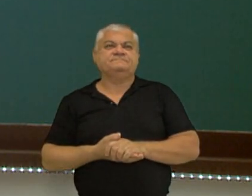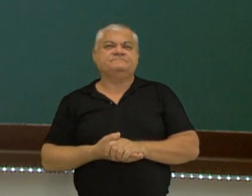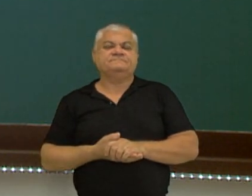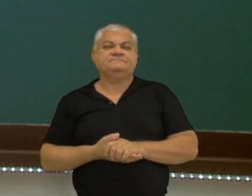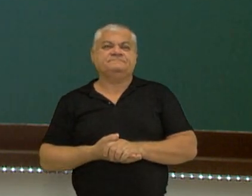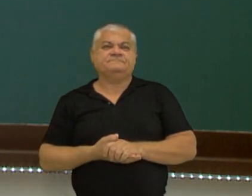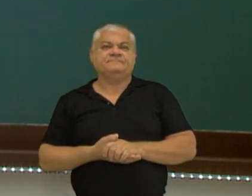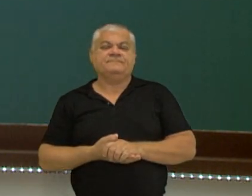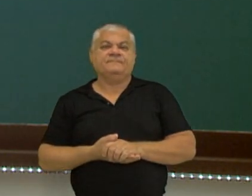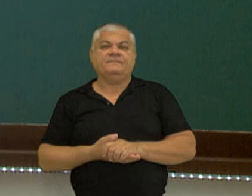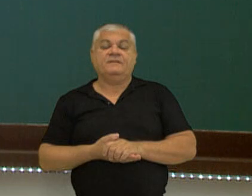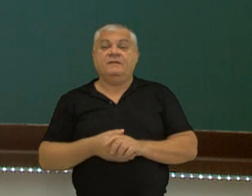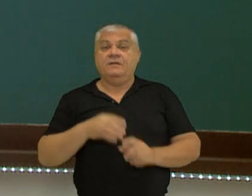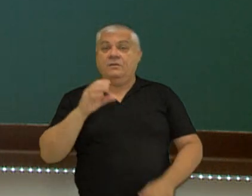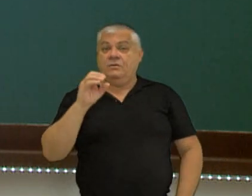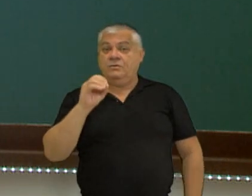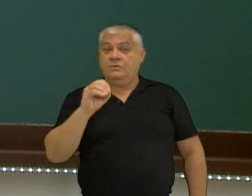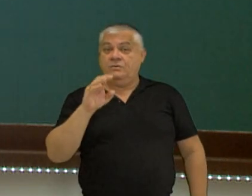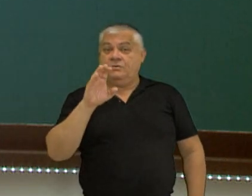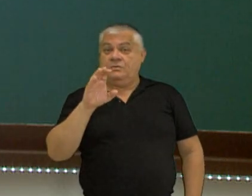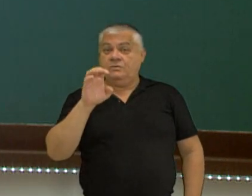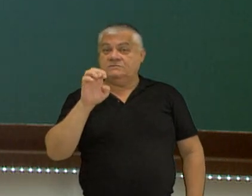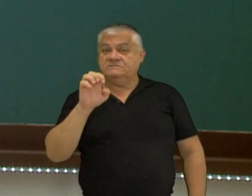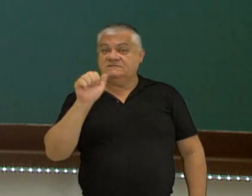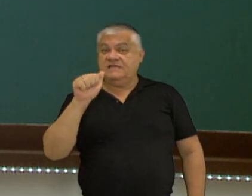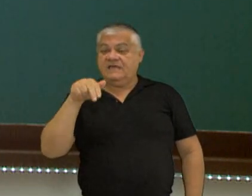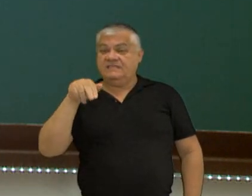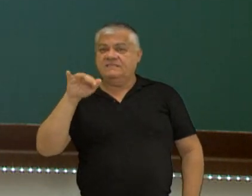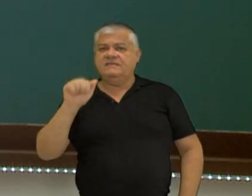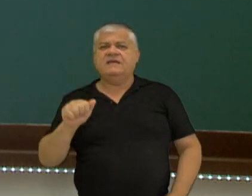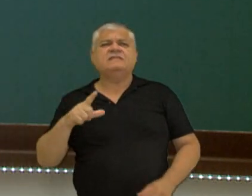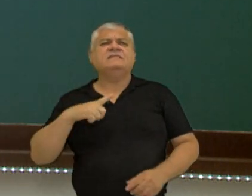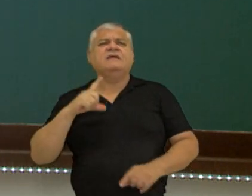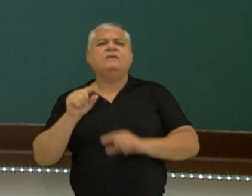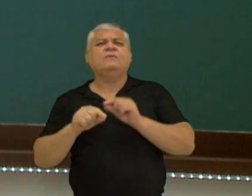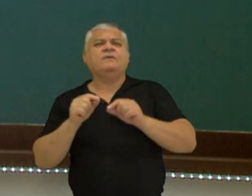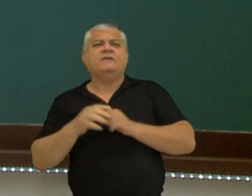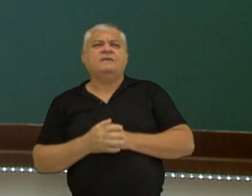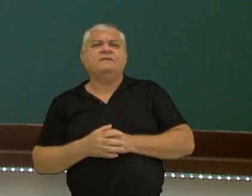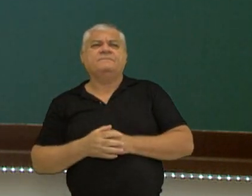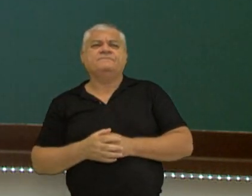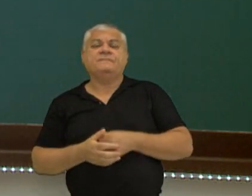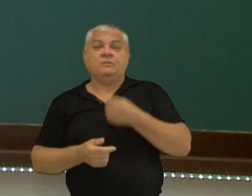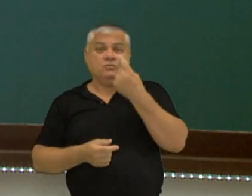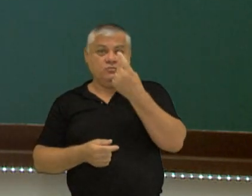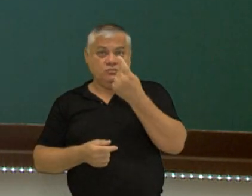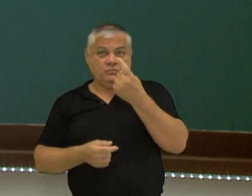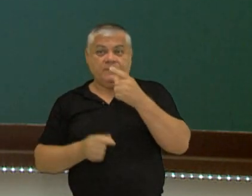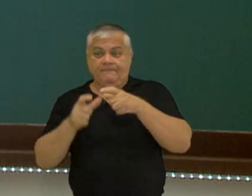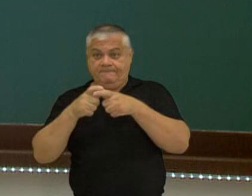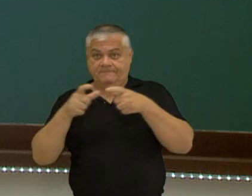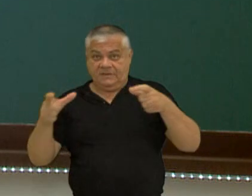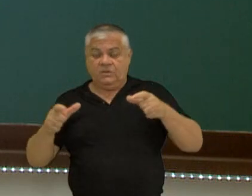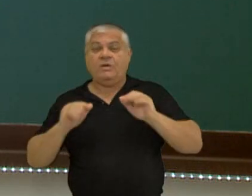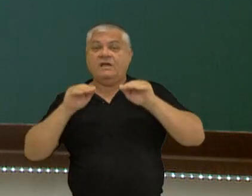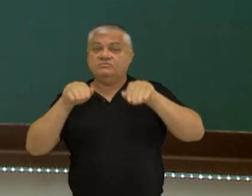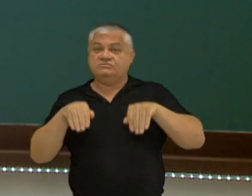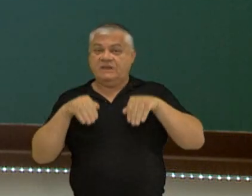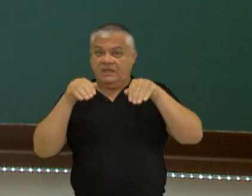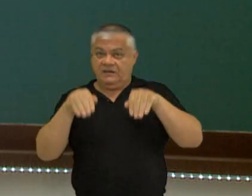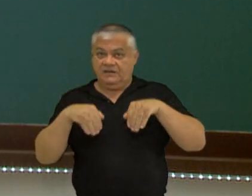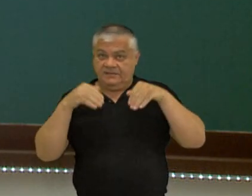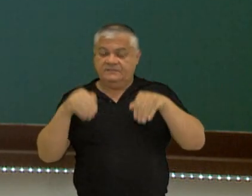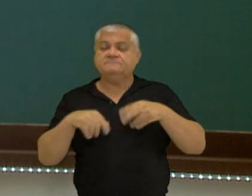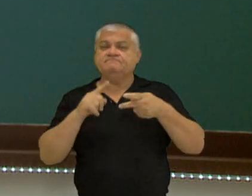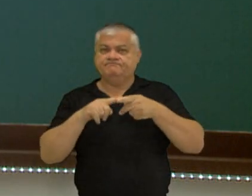ali da Europa. E a Oceania, o que nós temos da Oceania? uma parte maior aqui, que é a Austrália,